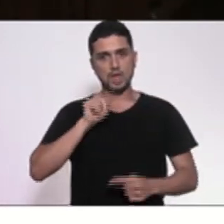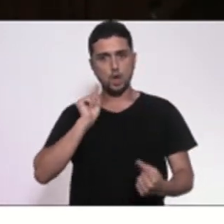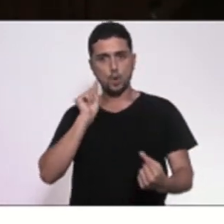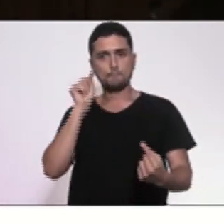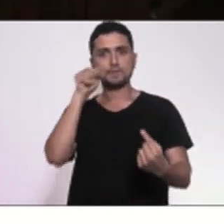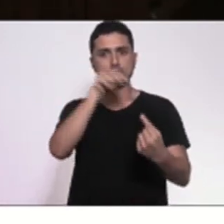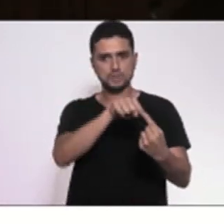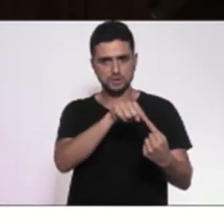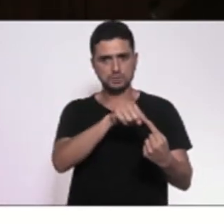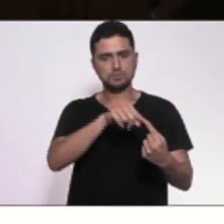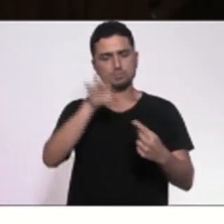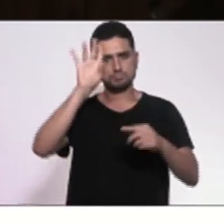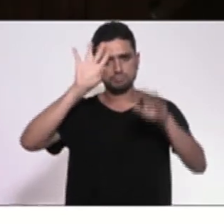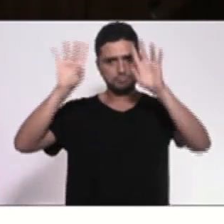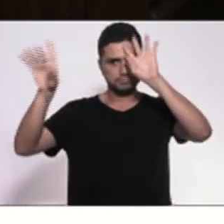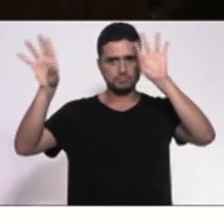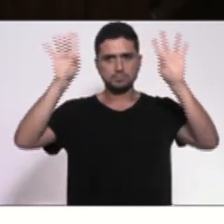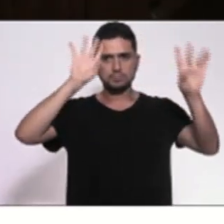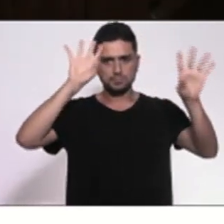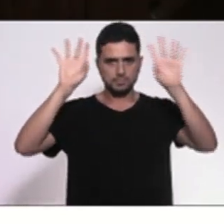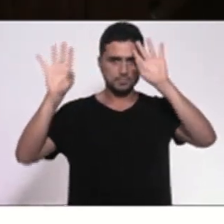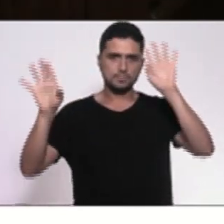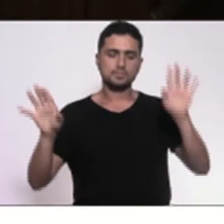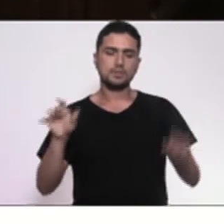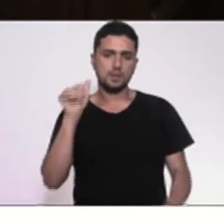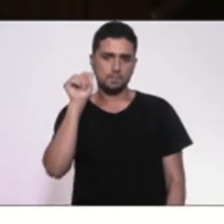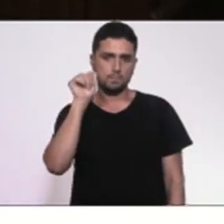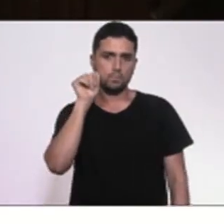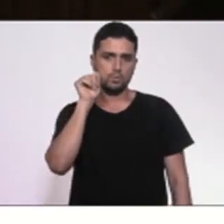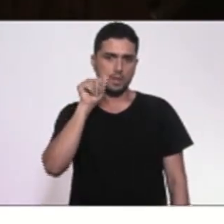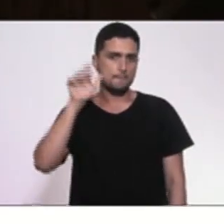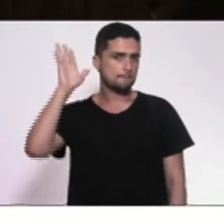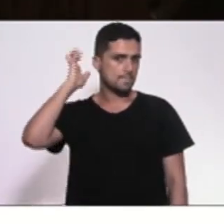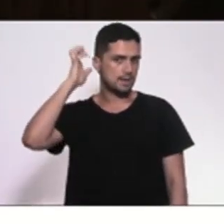é para refletirmos, disse Marielle Franco, presente.